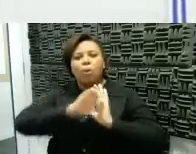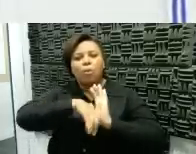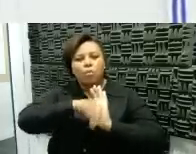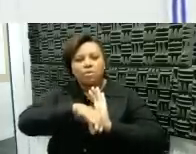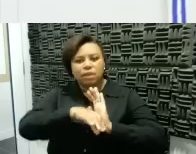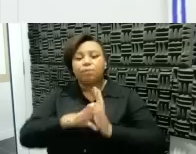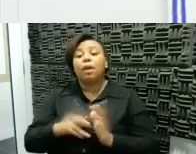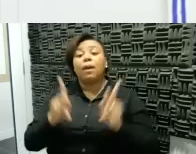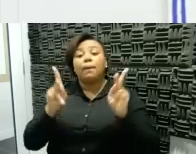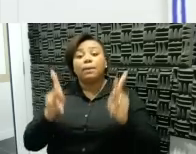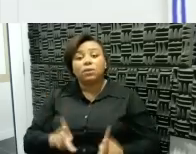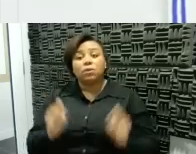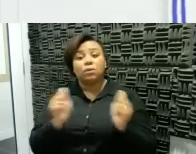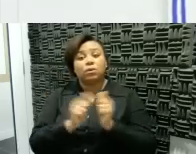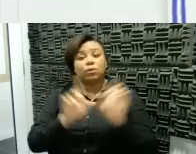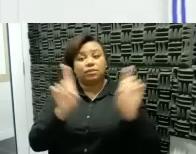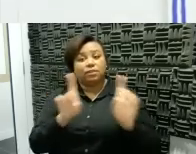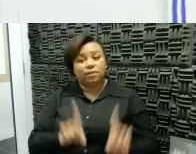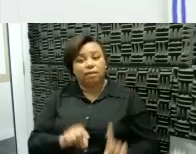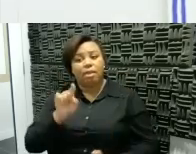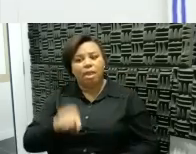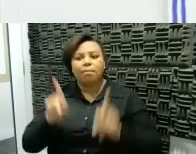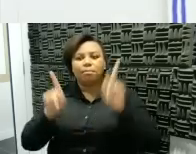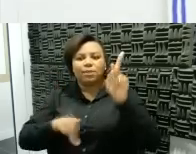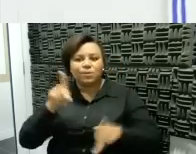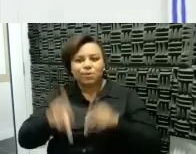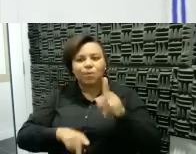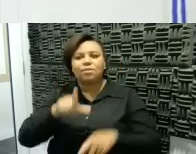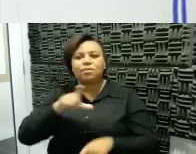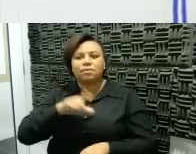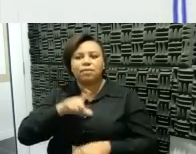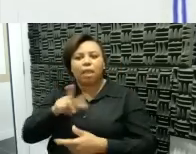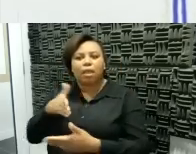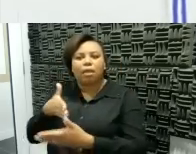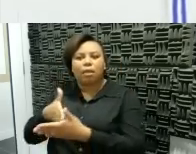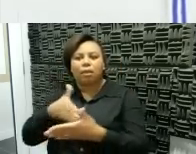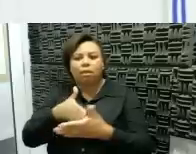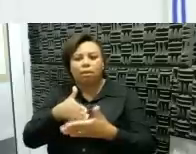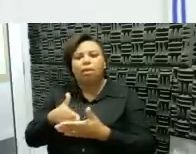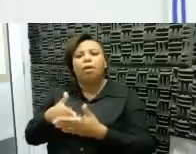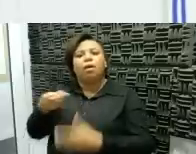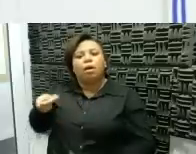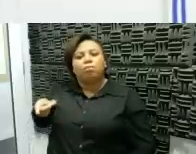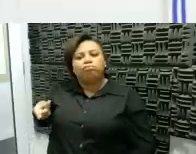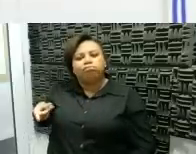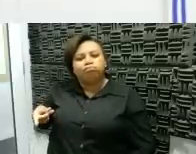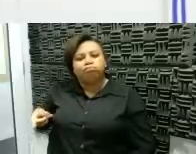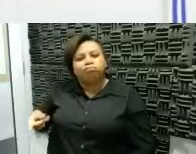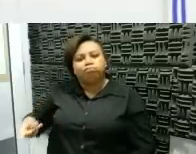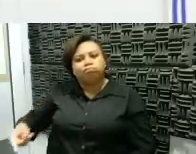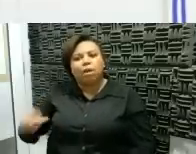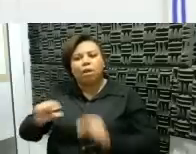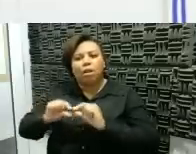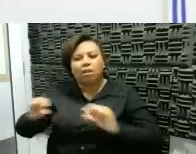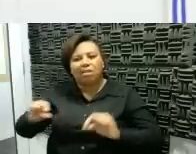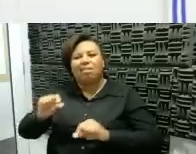são aquelas com impedimentos a longo prazo e eu tô sublinhando aqui impedimentos de longo